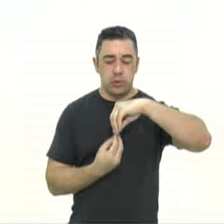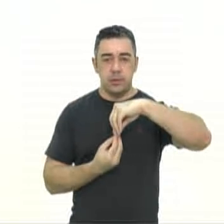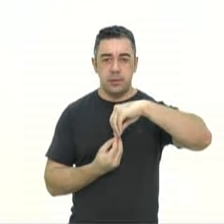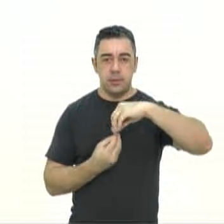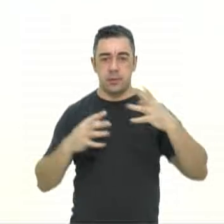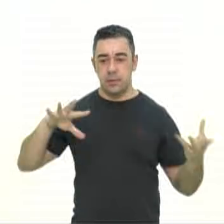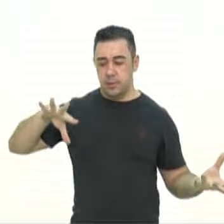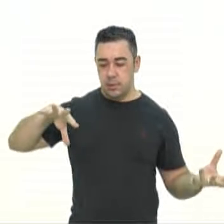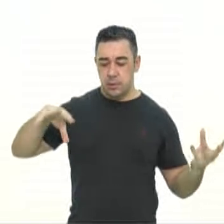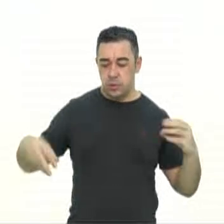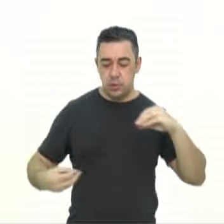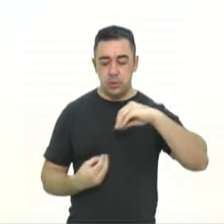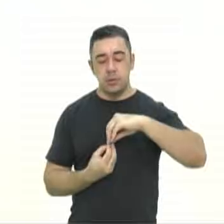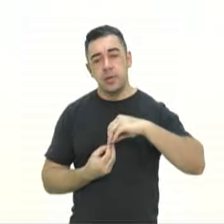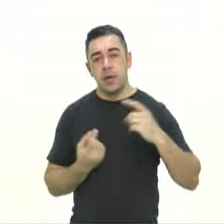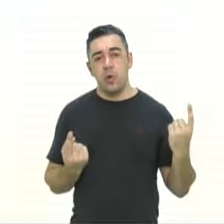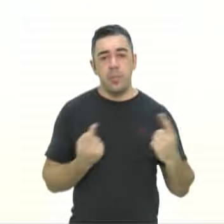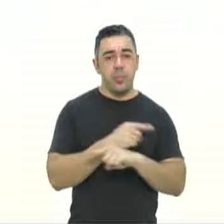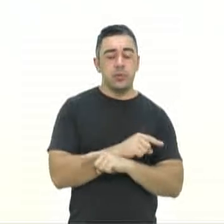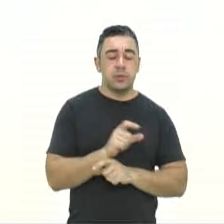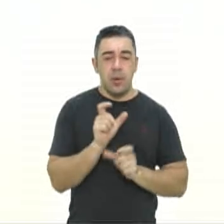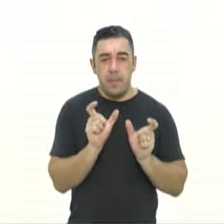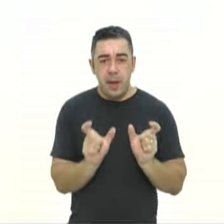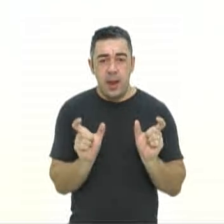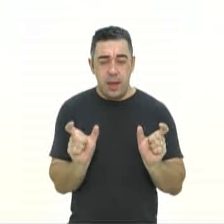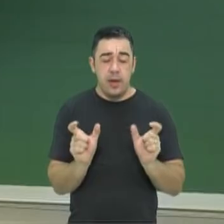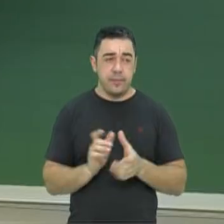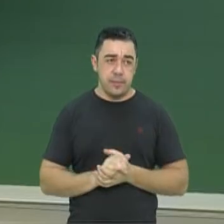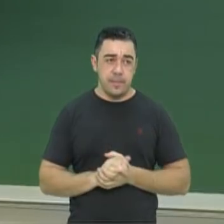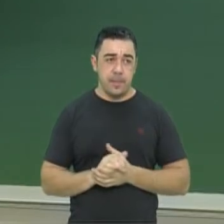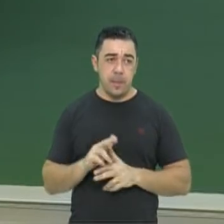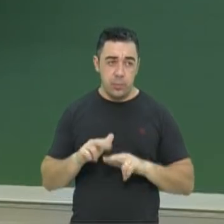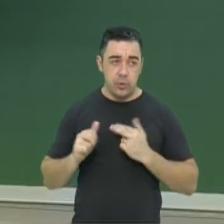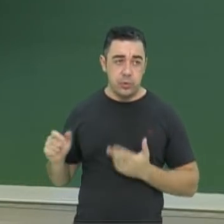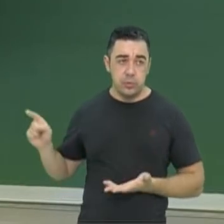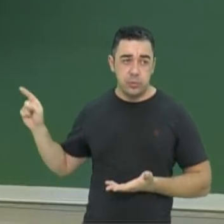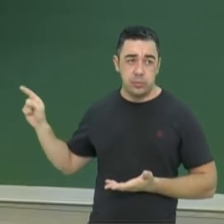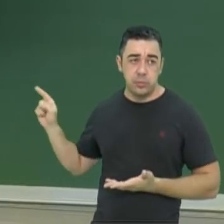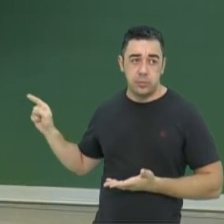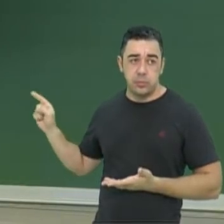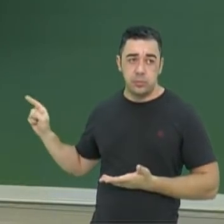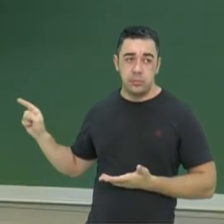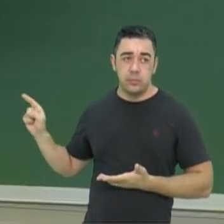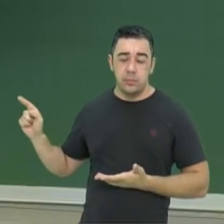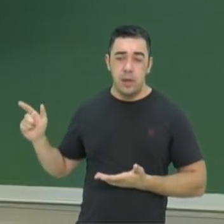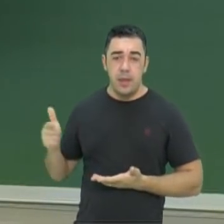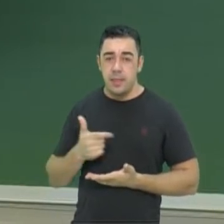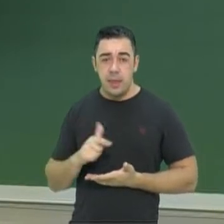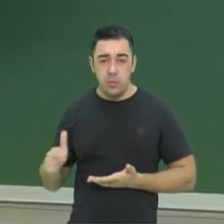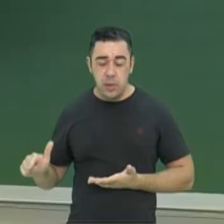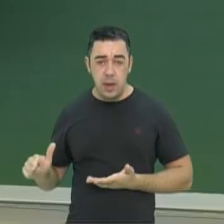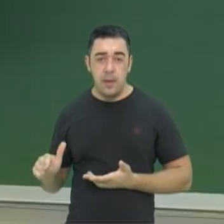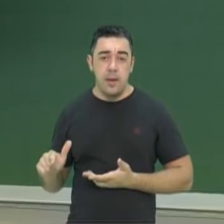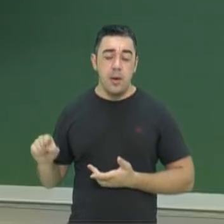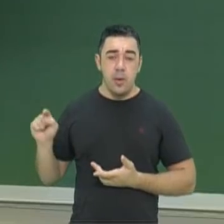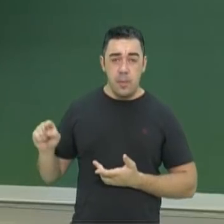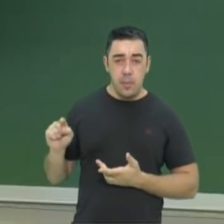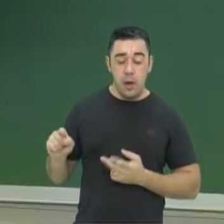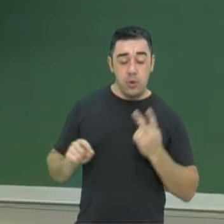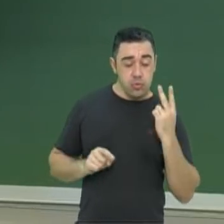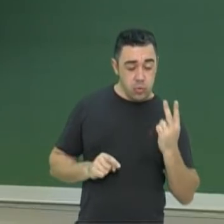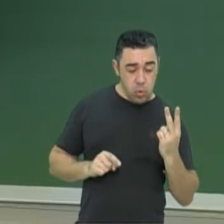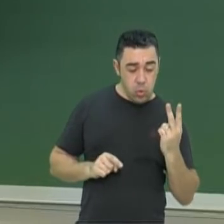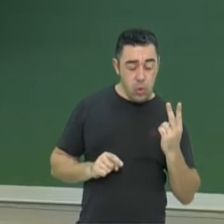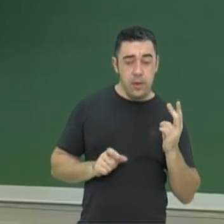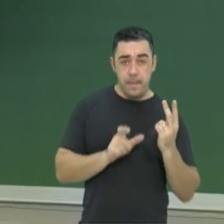oposição entre as palavras. Por isso que ele diz aqui, ó, basta que não havemos de ver num sermão